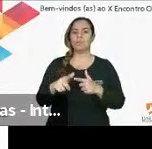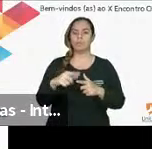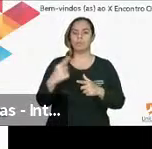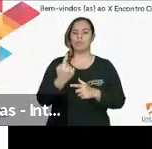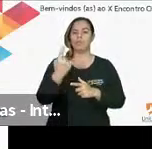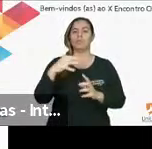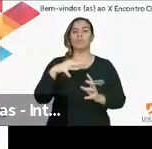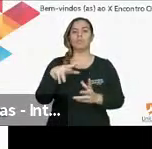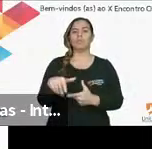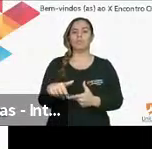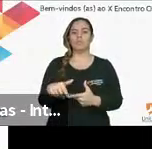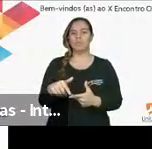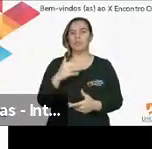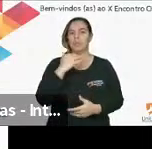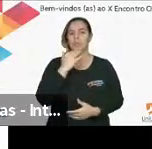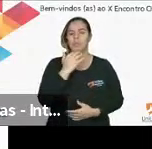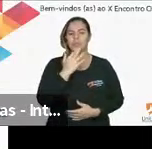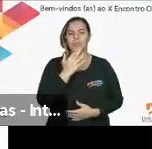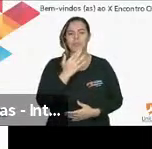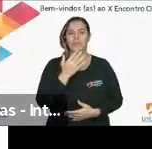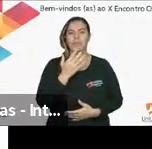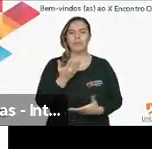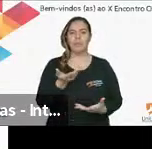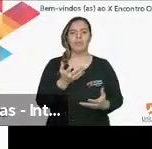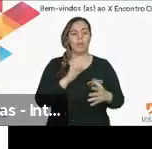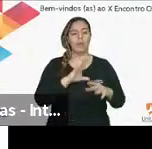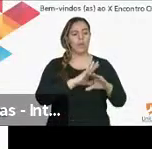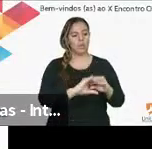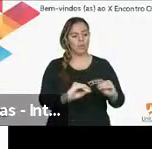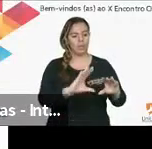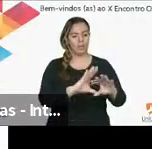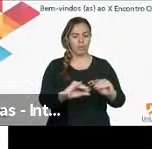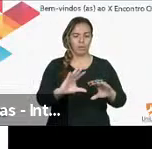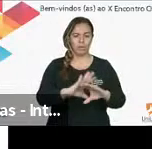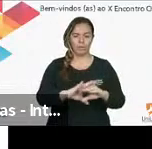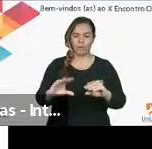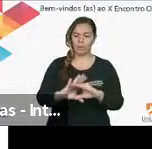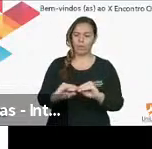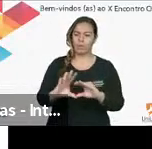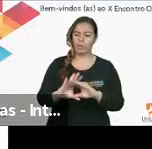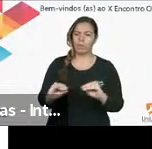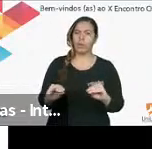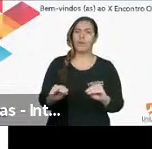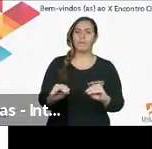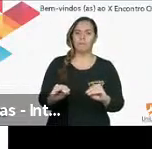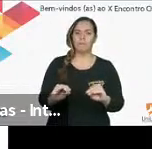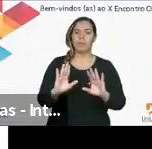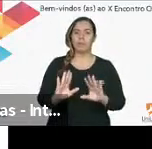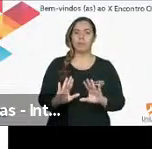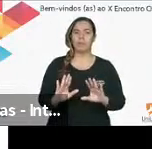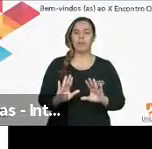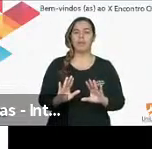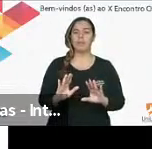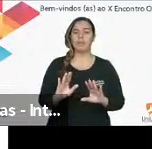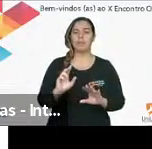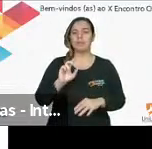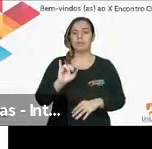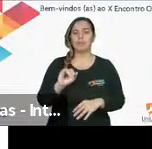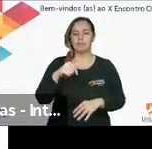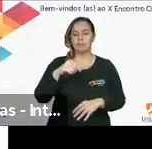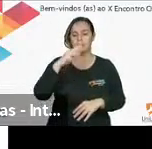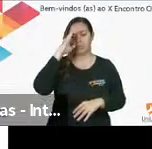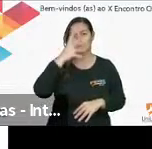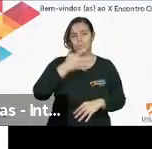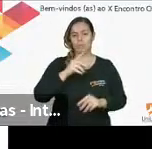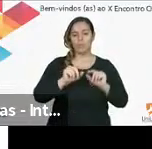não adianta curar a pandemia em outros locais do mundo, enquanto não se resolver